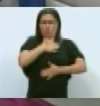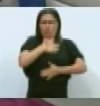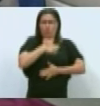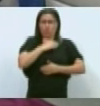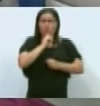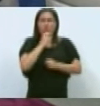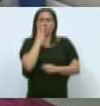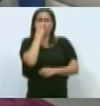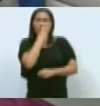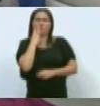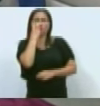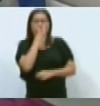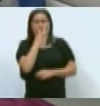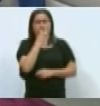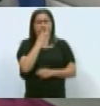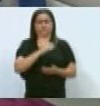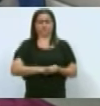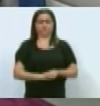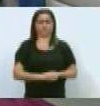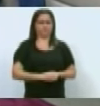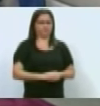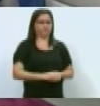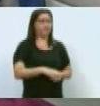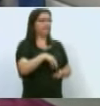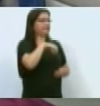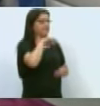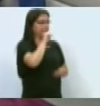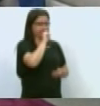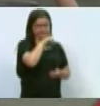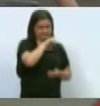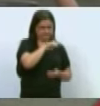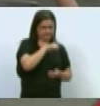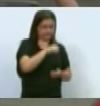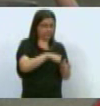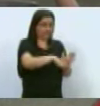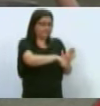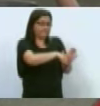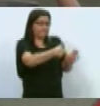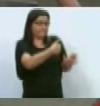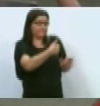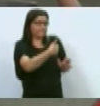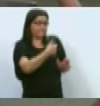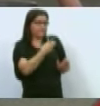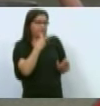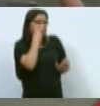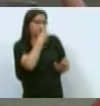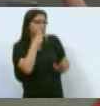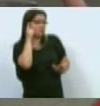oral? Como que Sim. é, Leonor? É, a primeira língua dos surdos é a